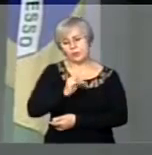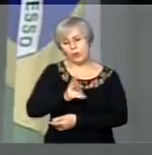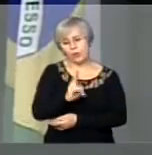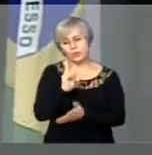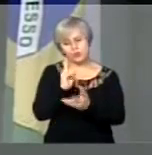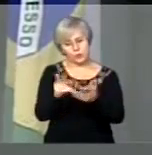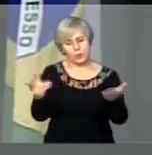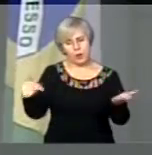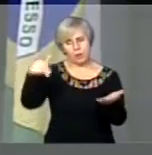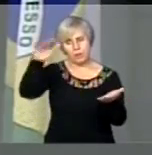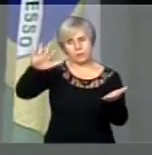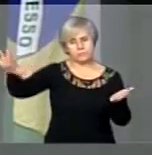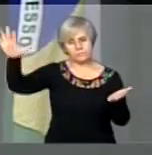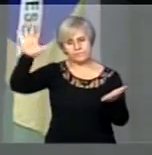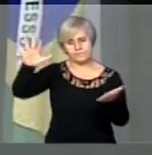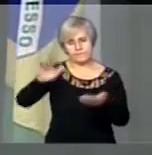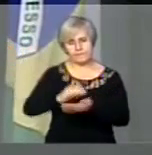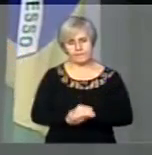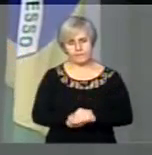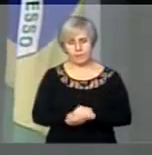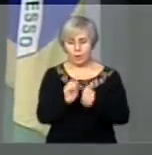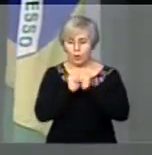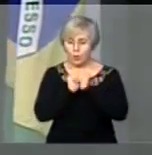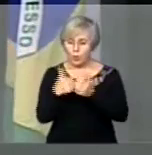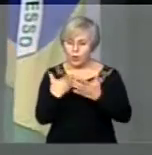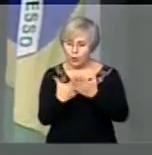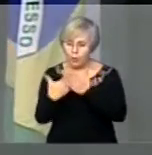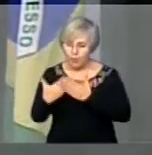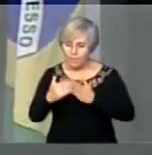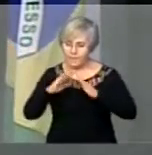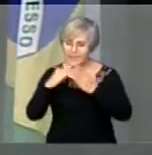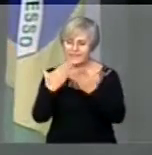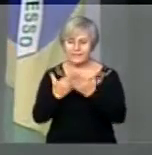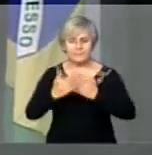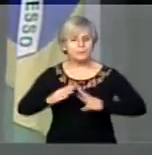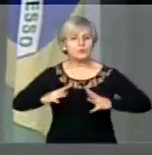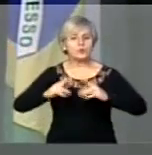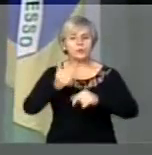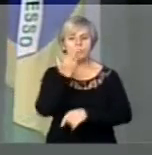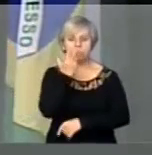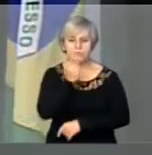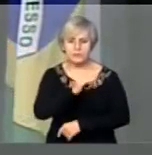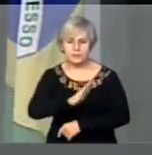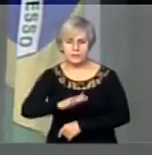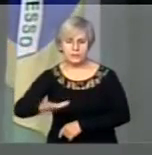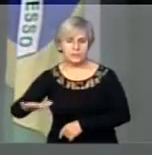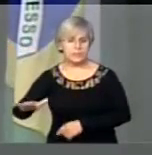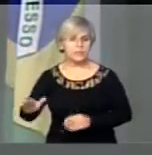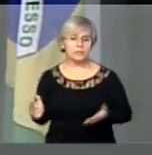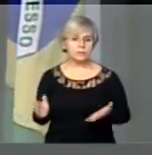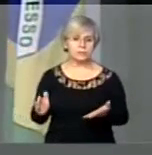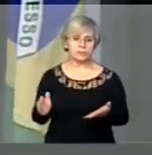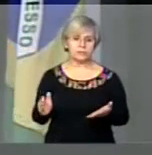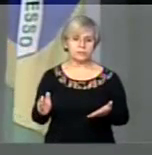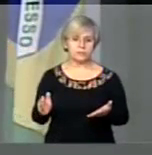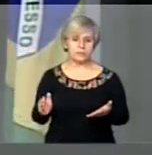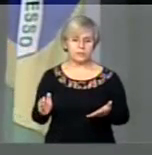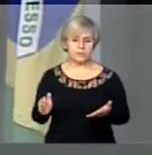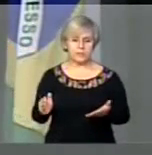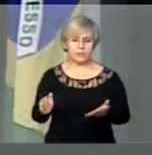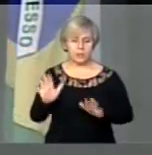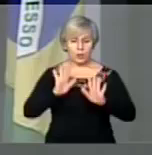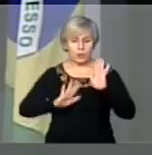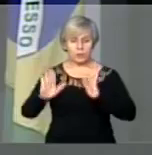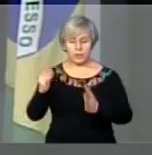do Nordeste. O acompanhamento escolar de todas as crianças que não são os casos graves, mas os casos